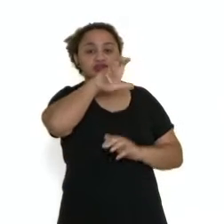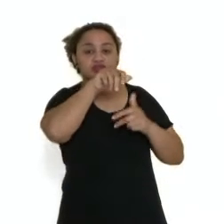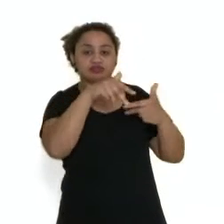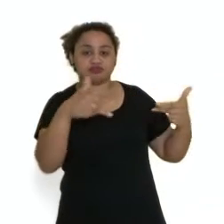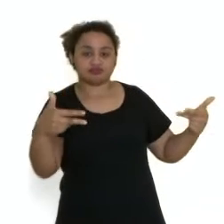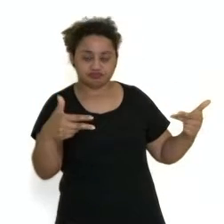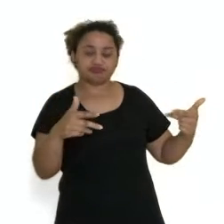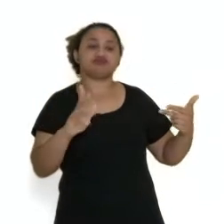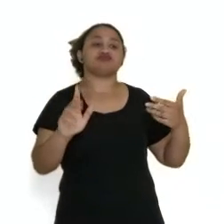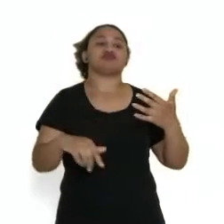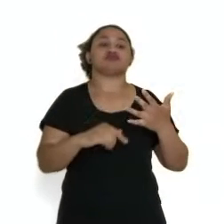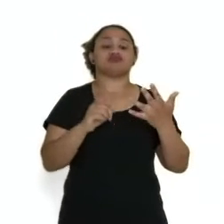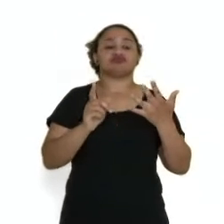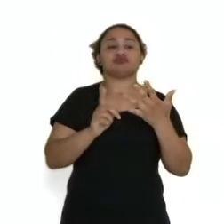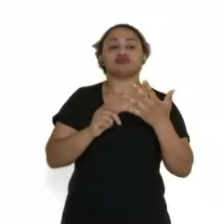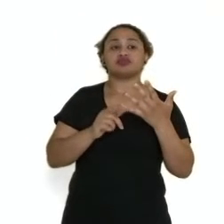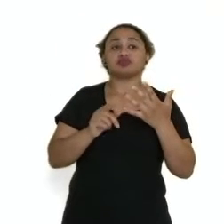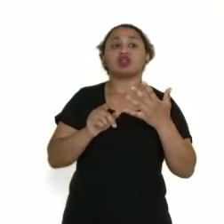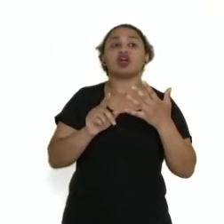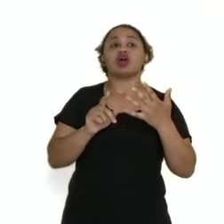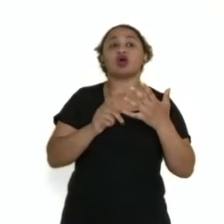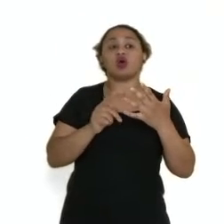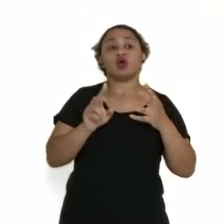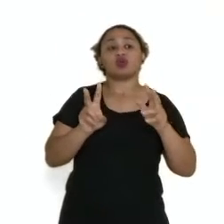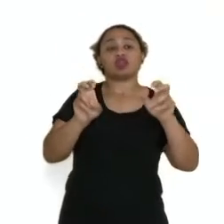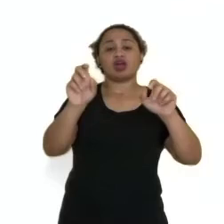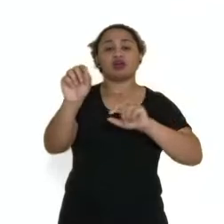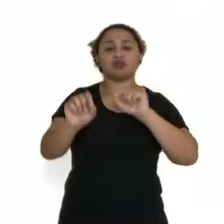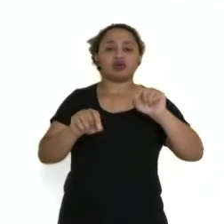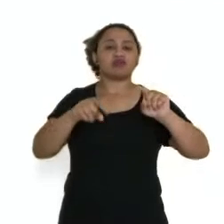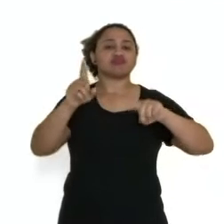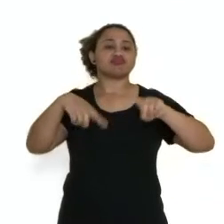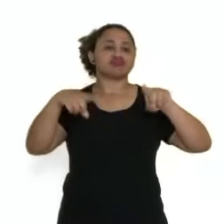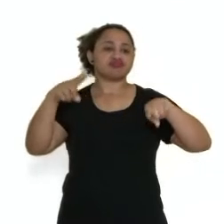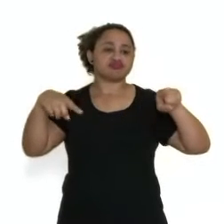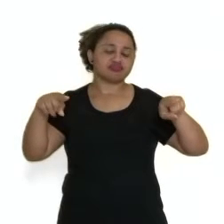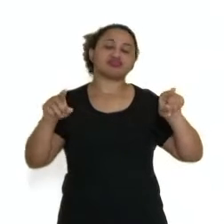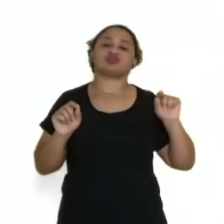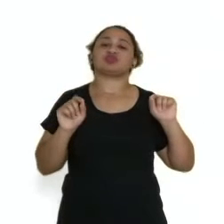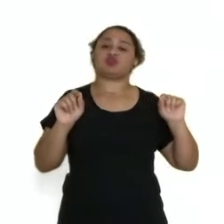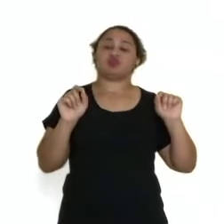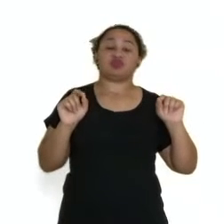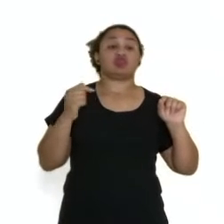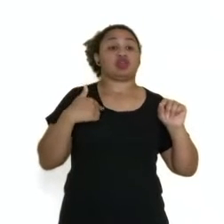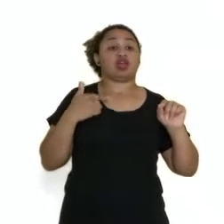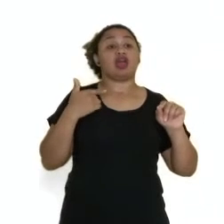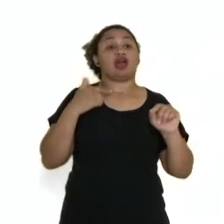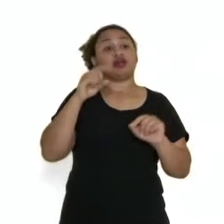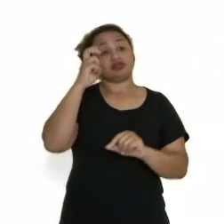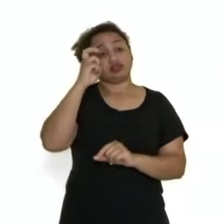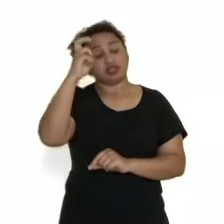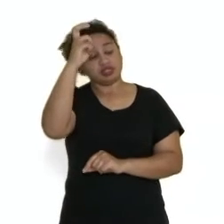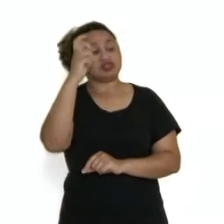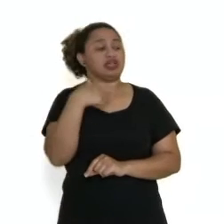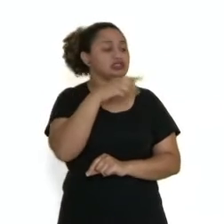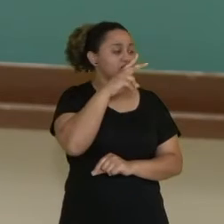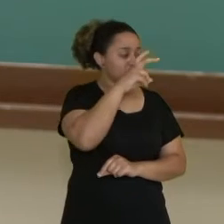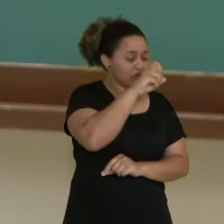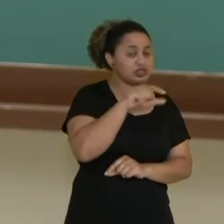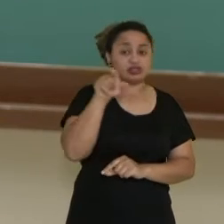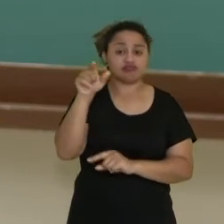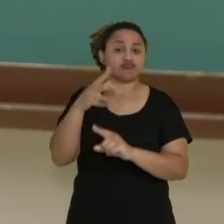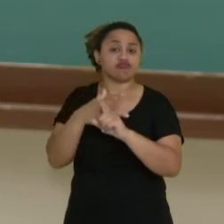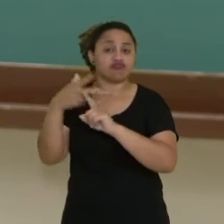animais. A temática, como é bastante variada, como por exemplo a vitória da inteligência sobre a força,